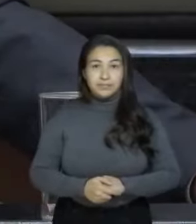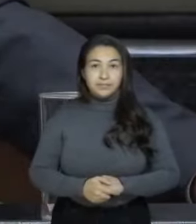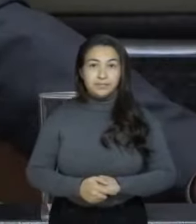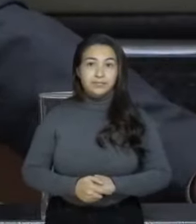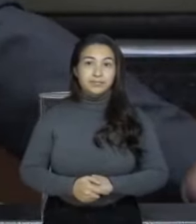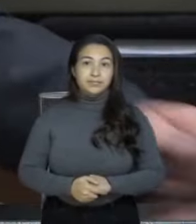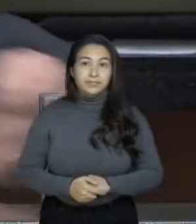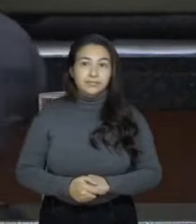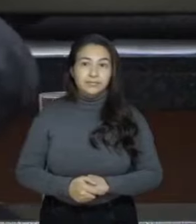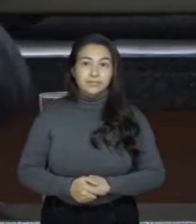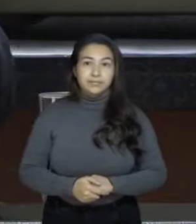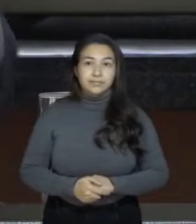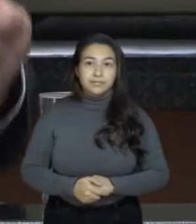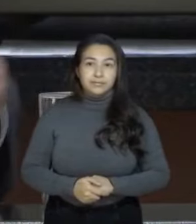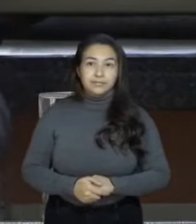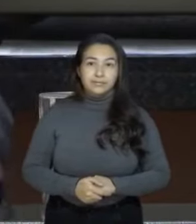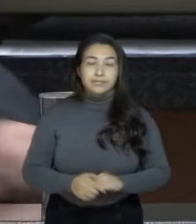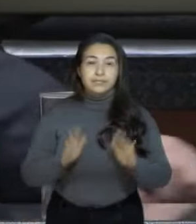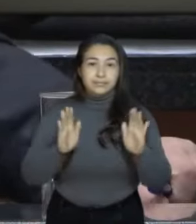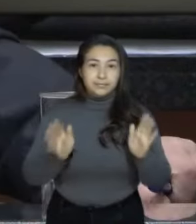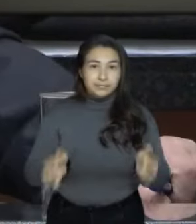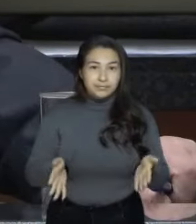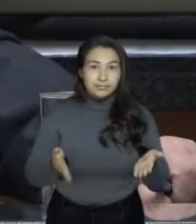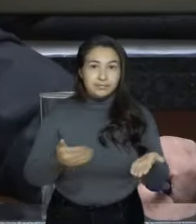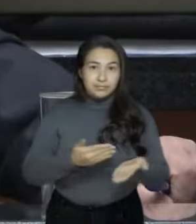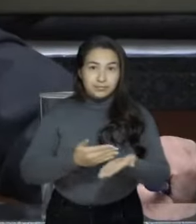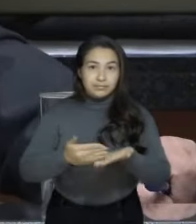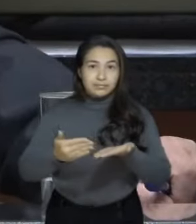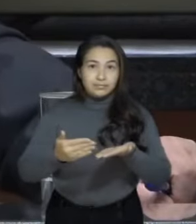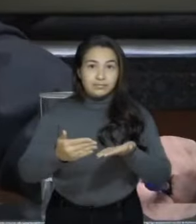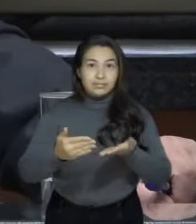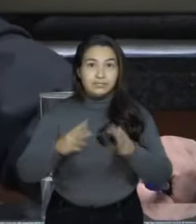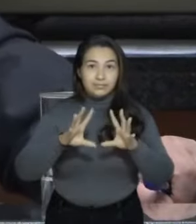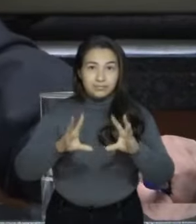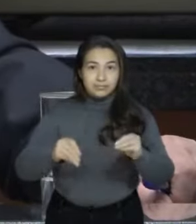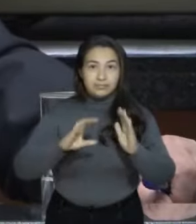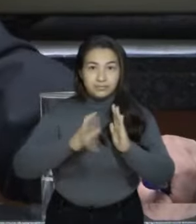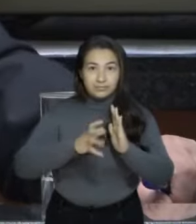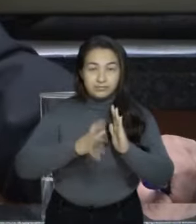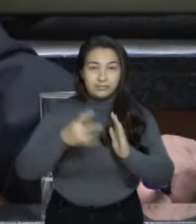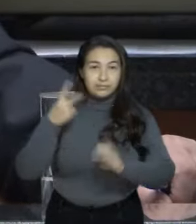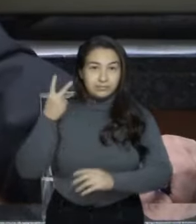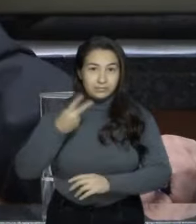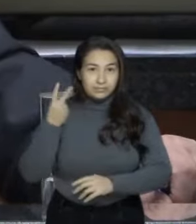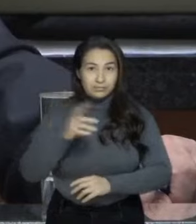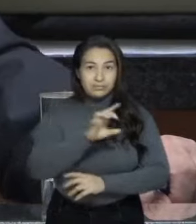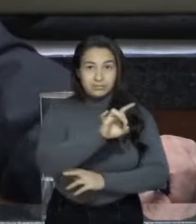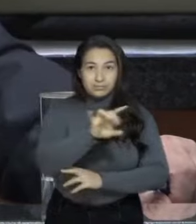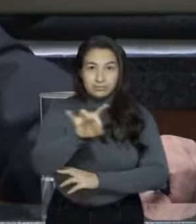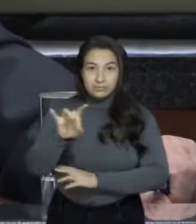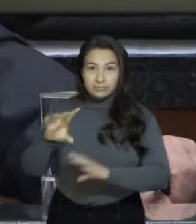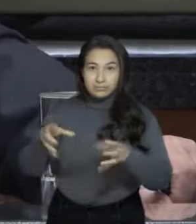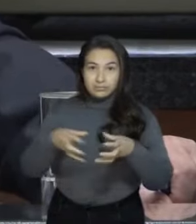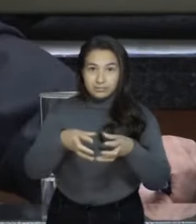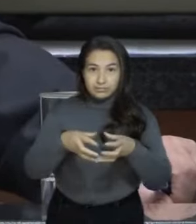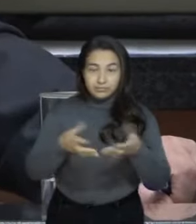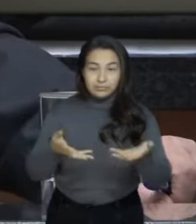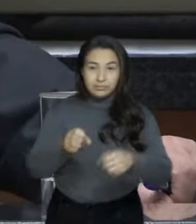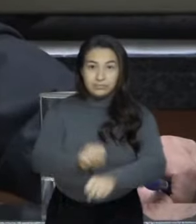como nós já passamos então todos os partidos políticos com seus blocos é